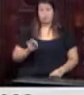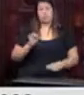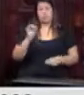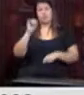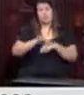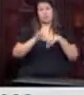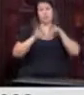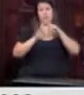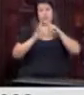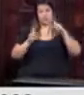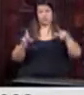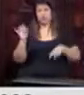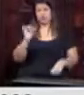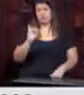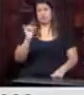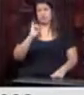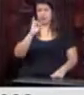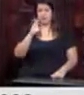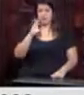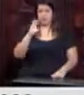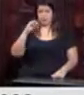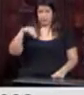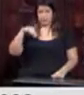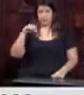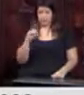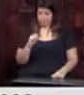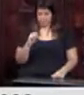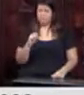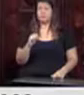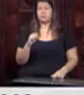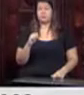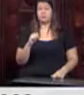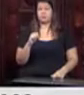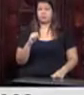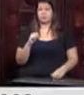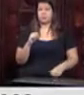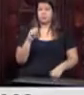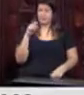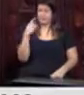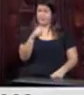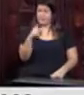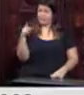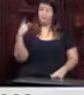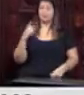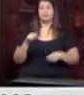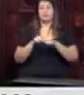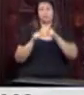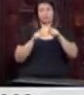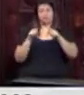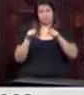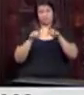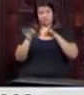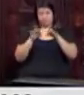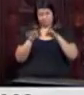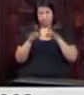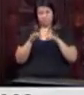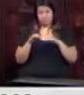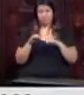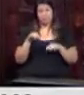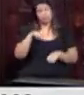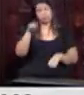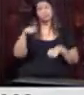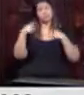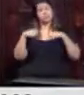diferença do imposto ICMS para aquilo que é incentivado, você então começa a fazer uma análise